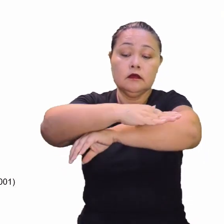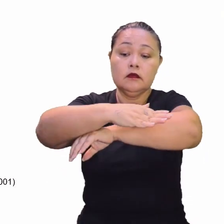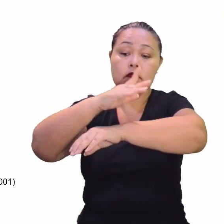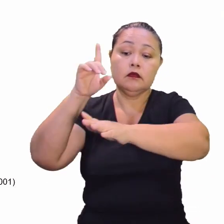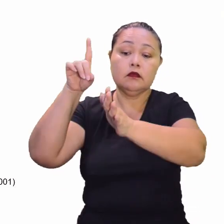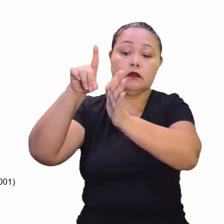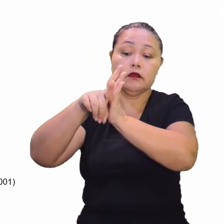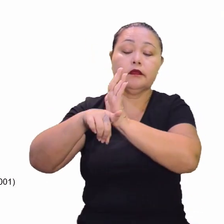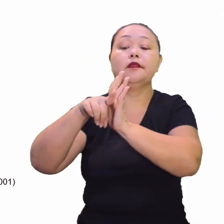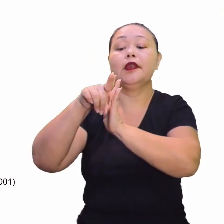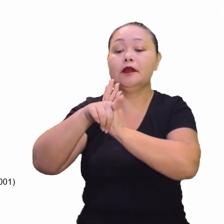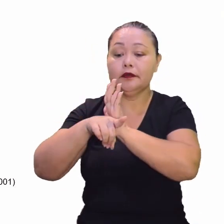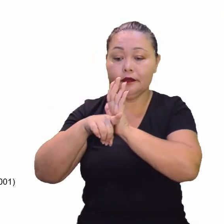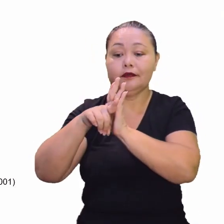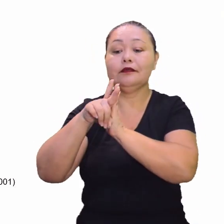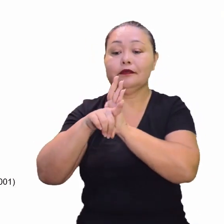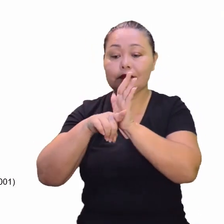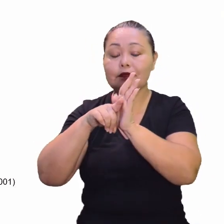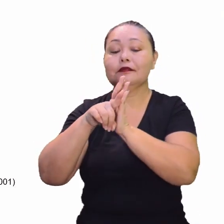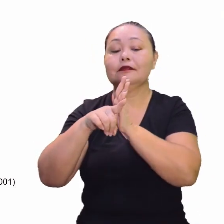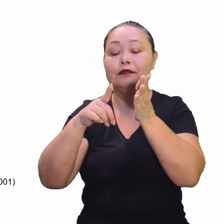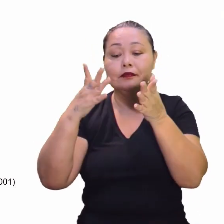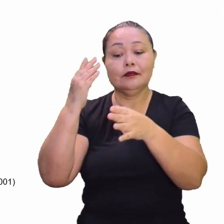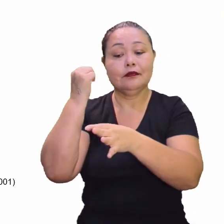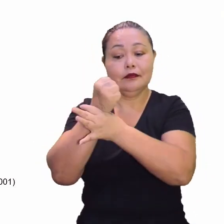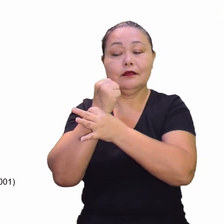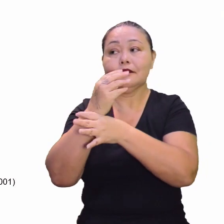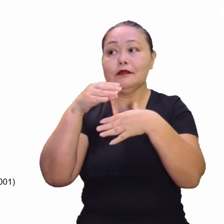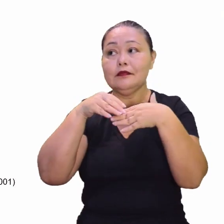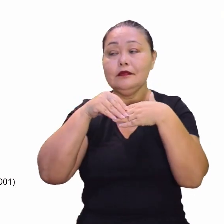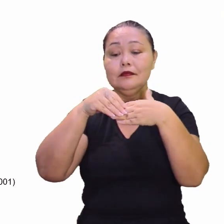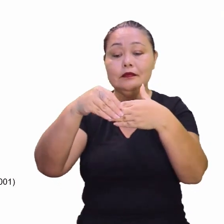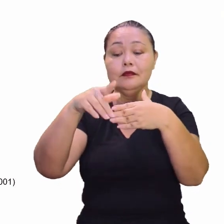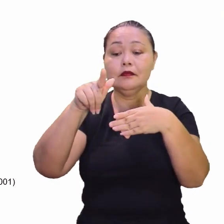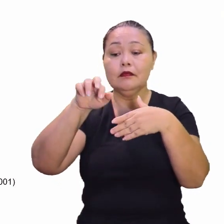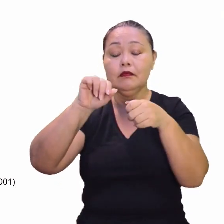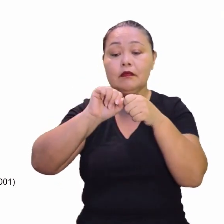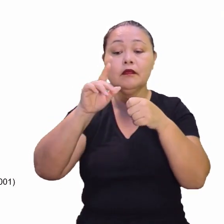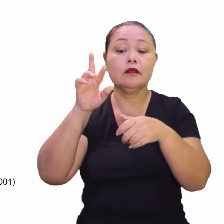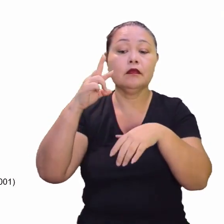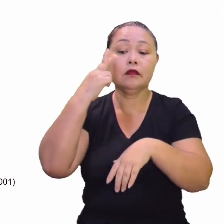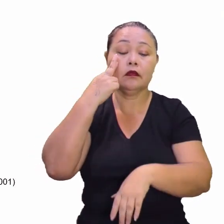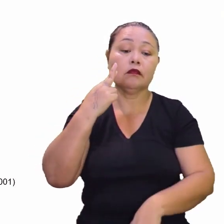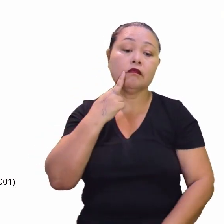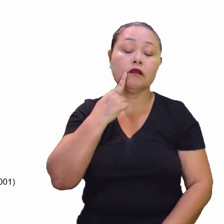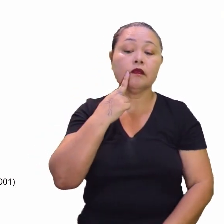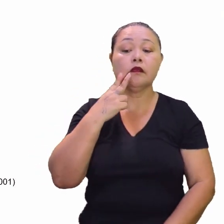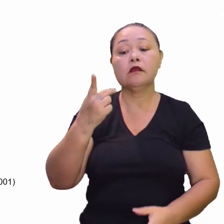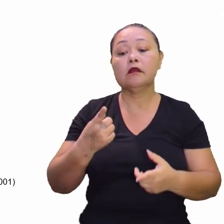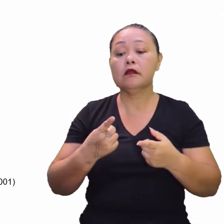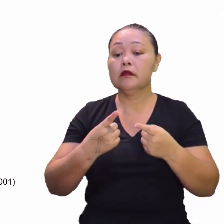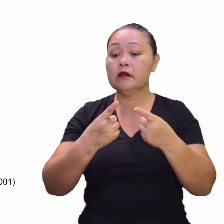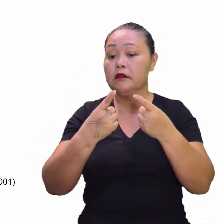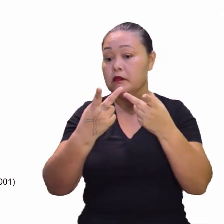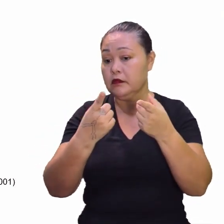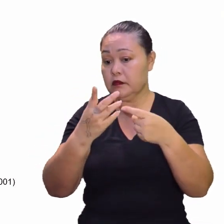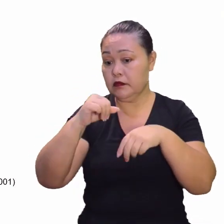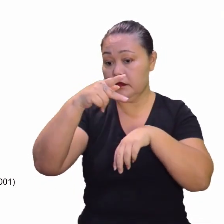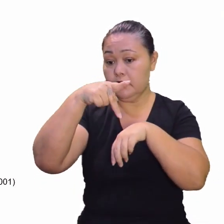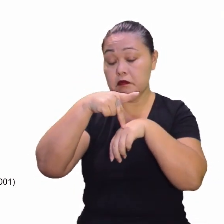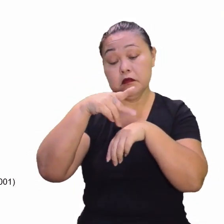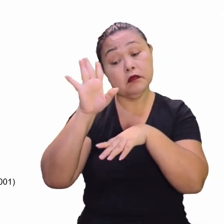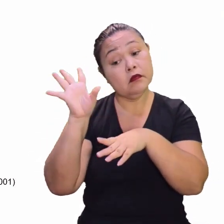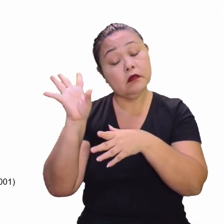de ferro para poder garantir o escoamento dos grãos aqui de Rondônia até essa região para exportação. Mas ainda